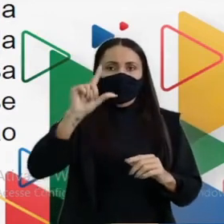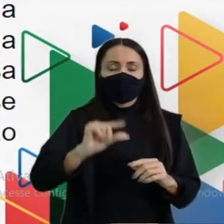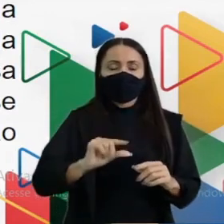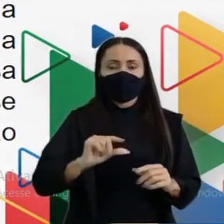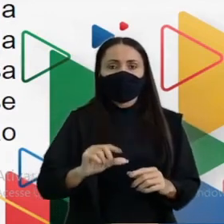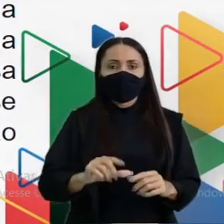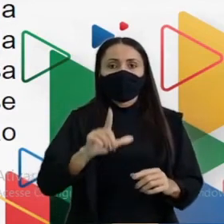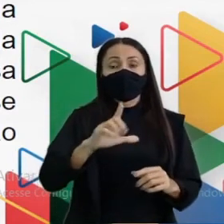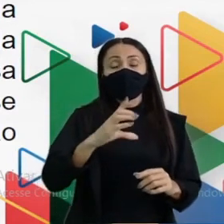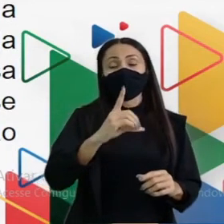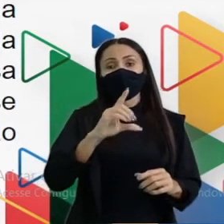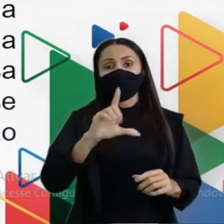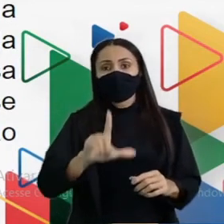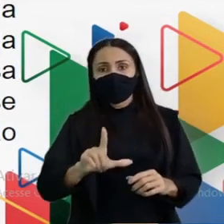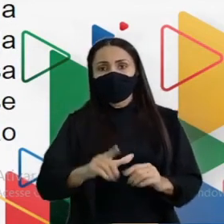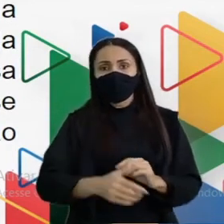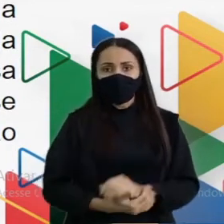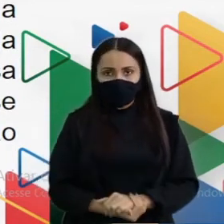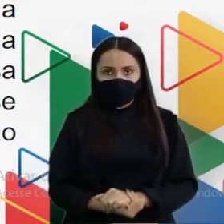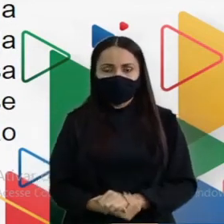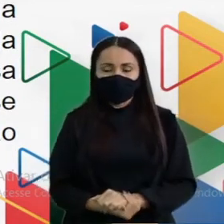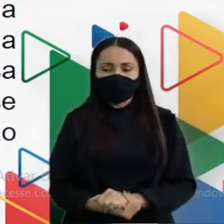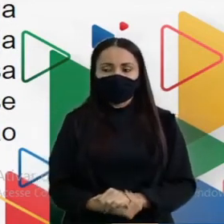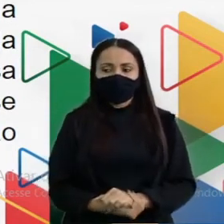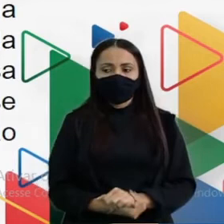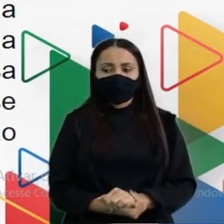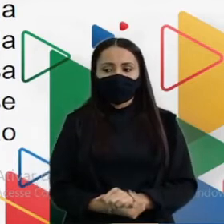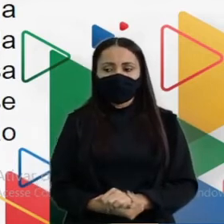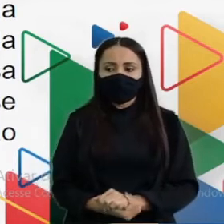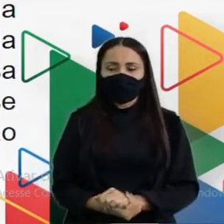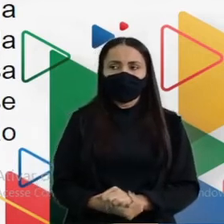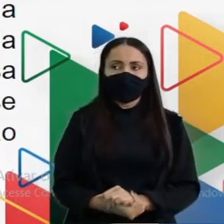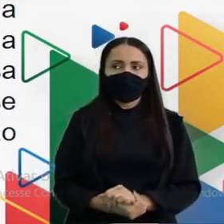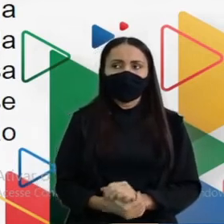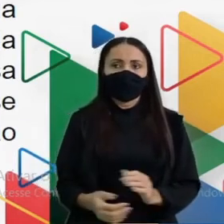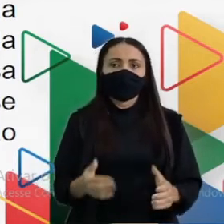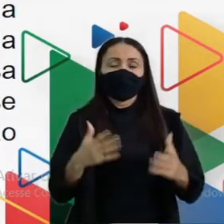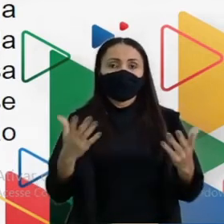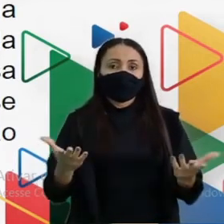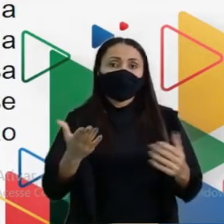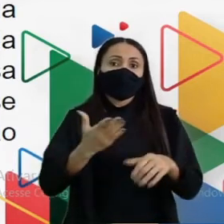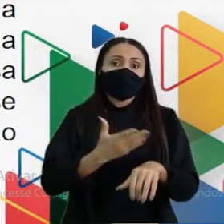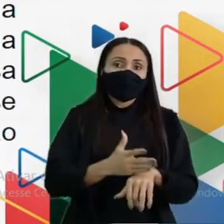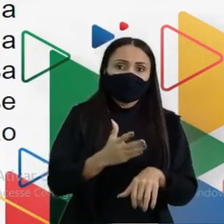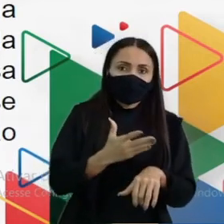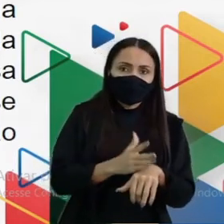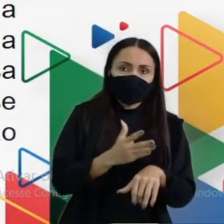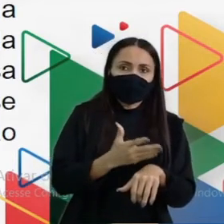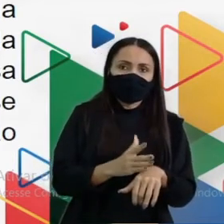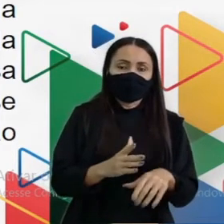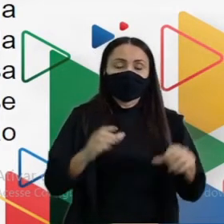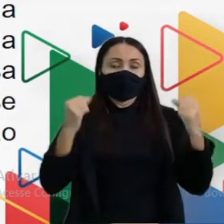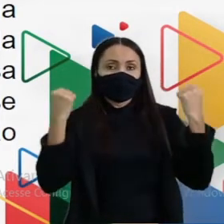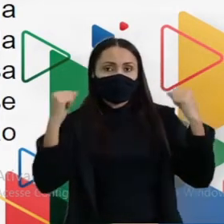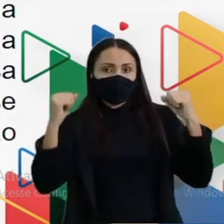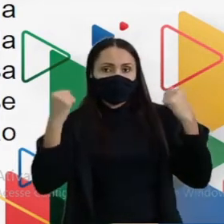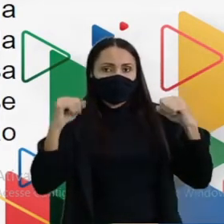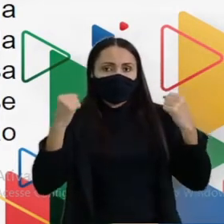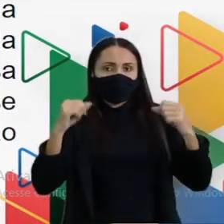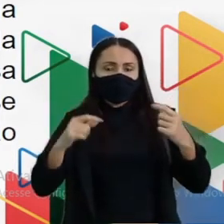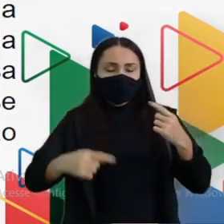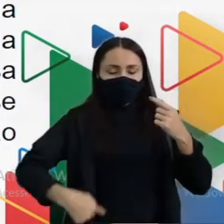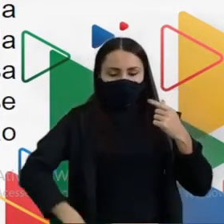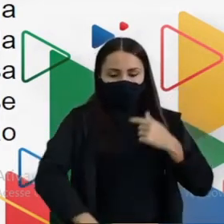LDL, que é o colesterol mau, o colesterol ruim. E é justamente aí, com essa prática, através disso, o sistema